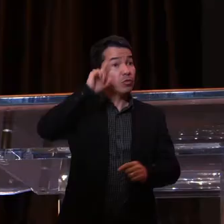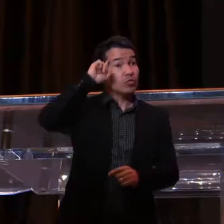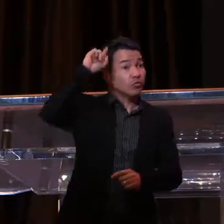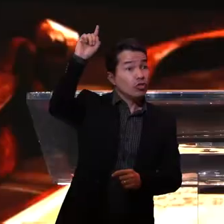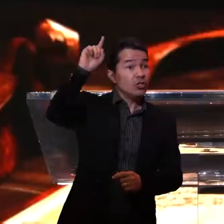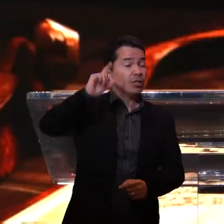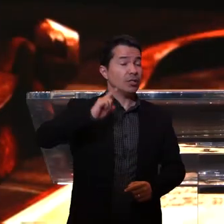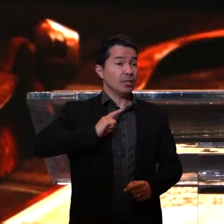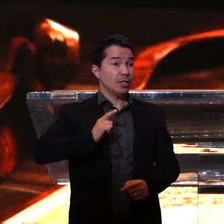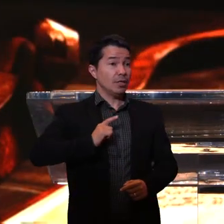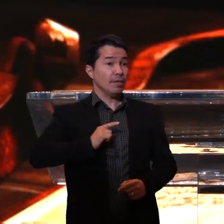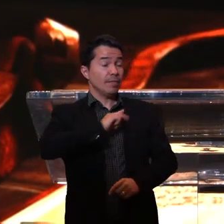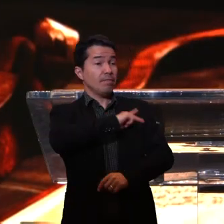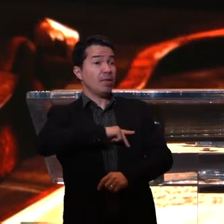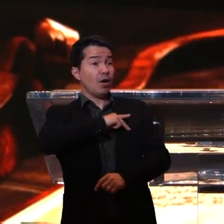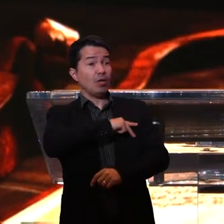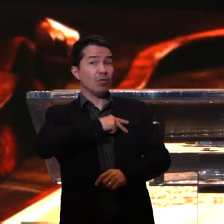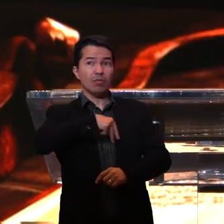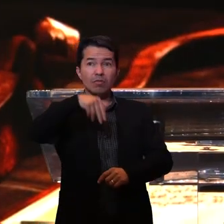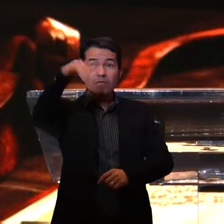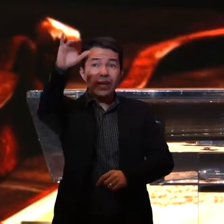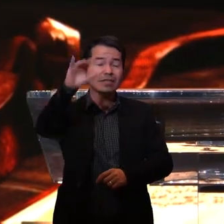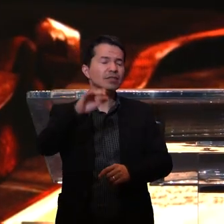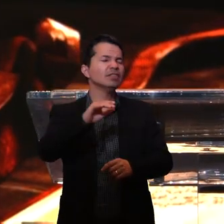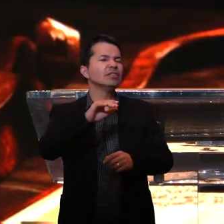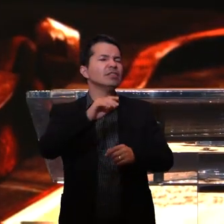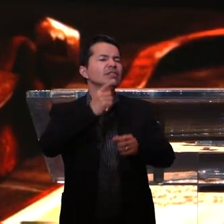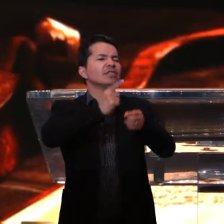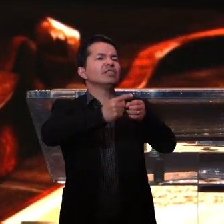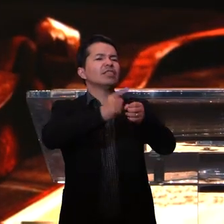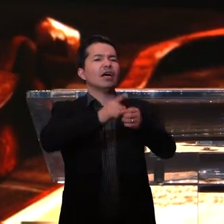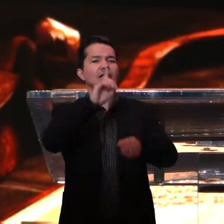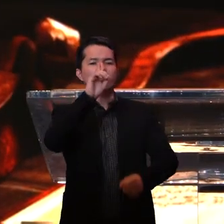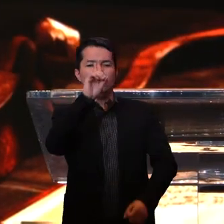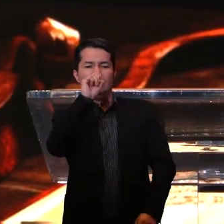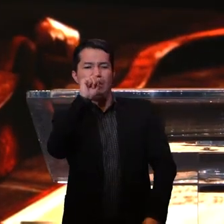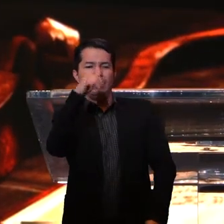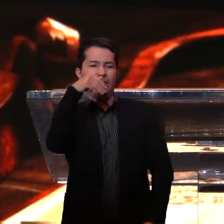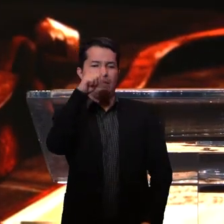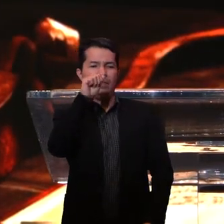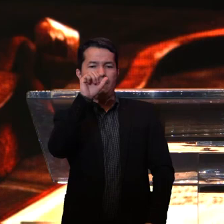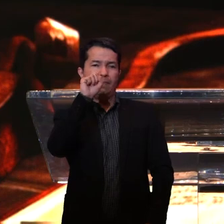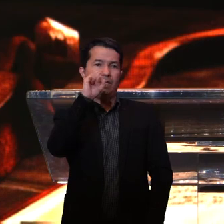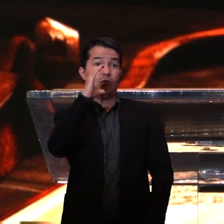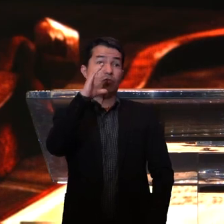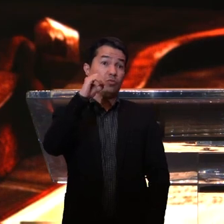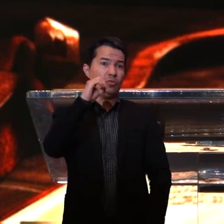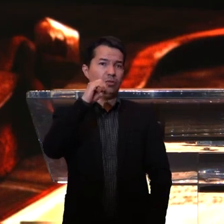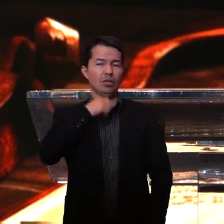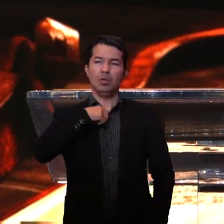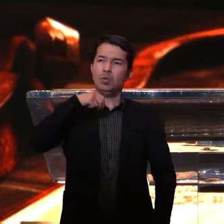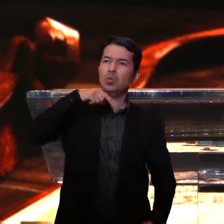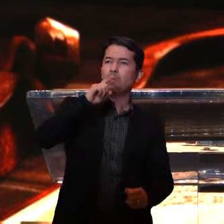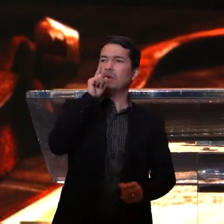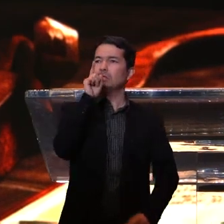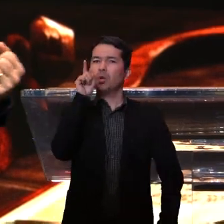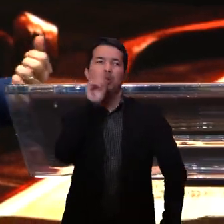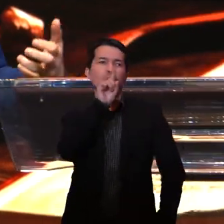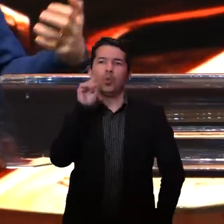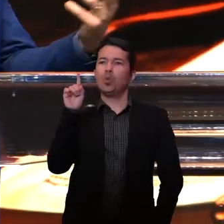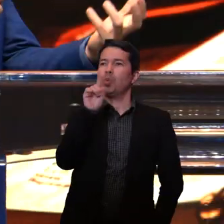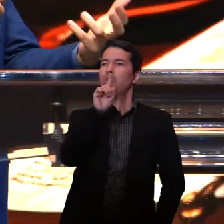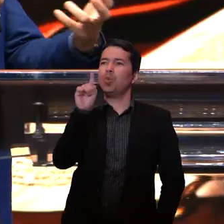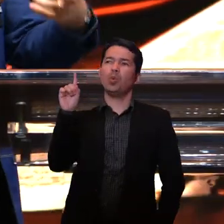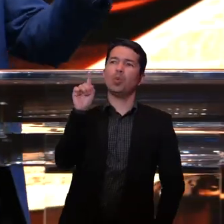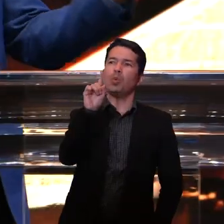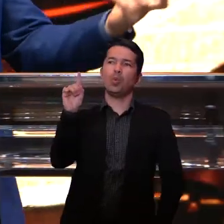se revela a ele, e quando Jesus se revela para ele, ele fica cego. E aí ele vai